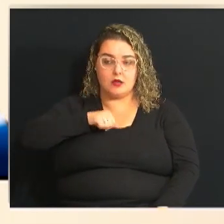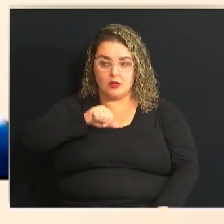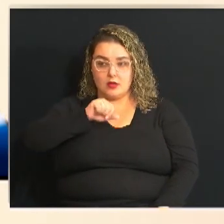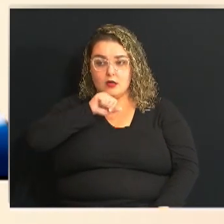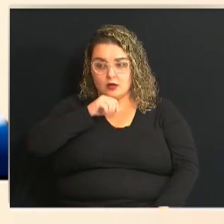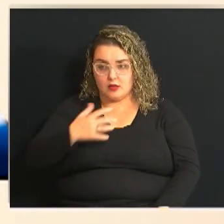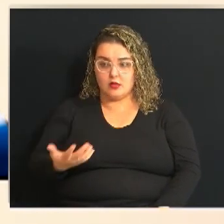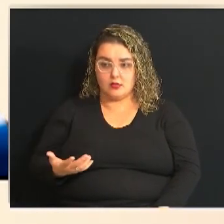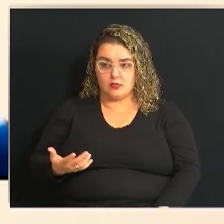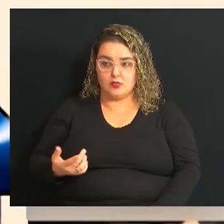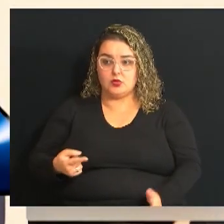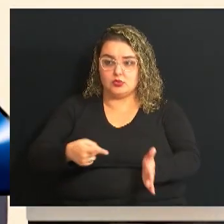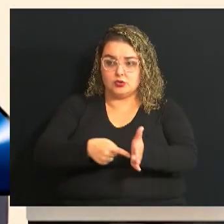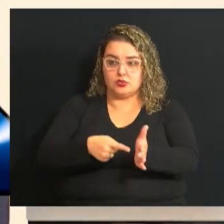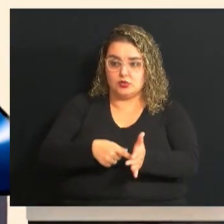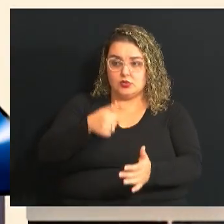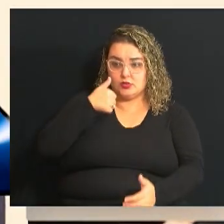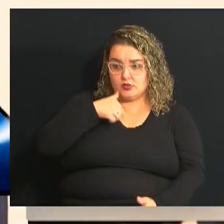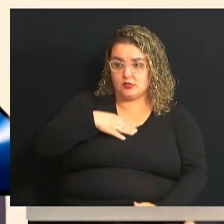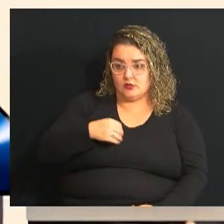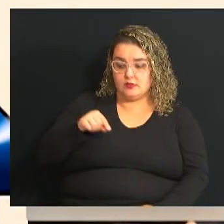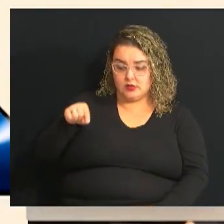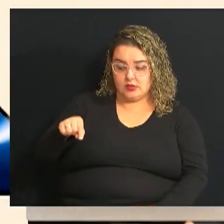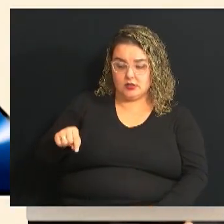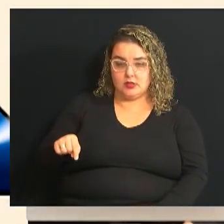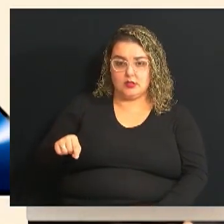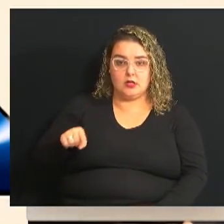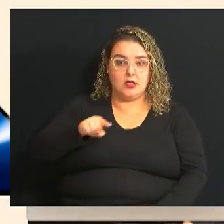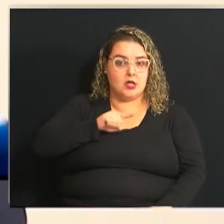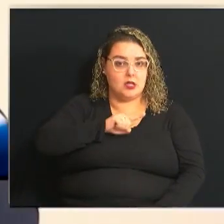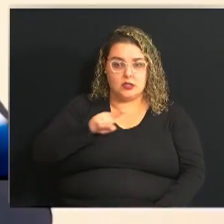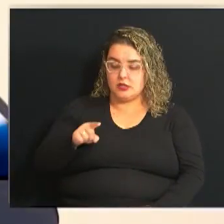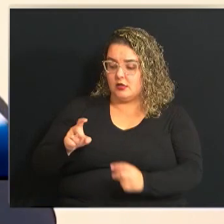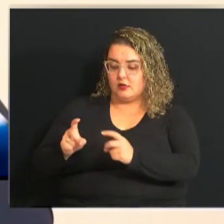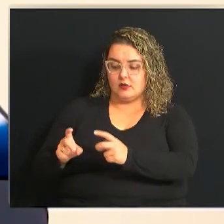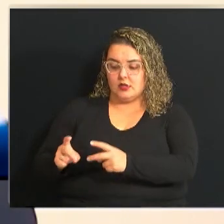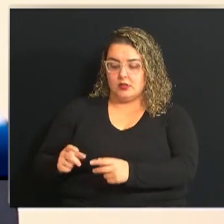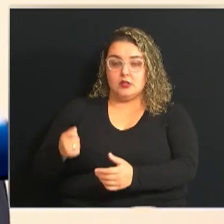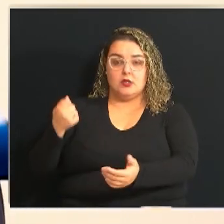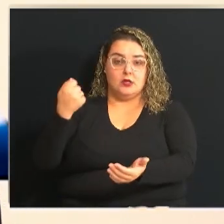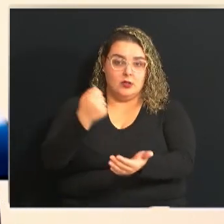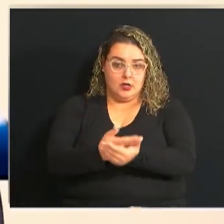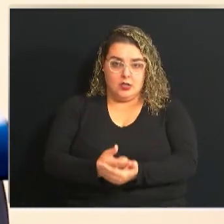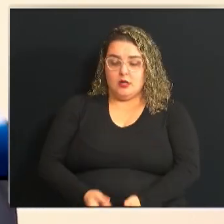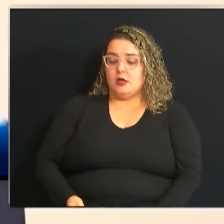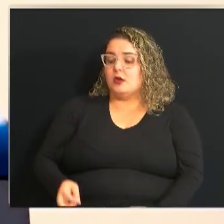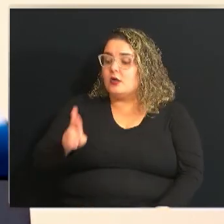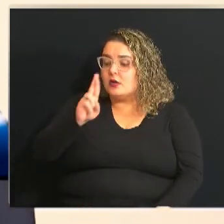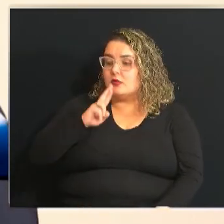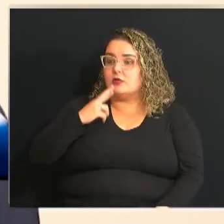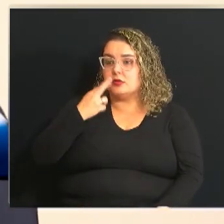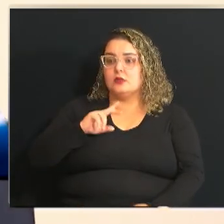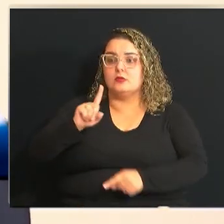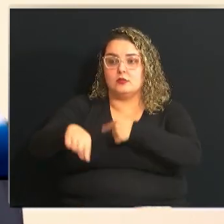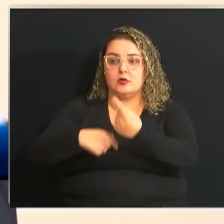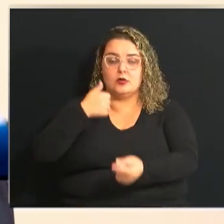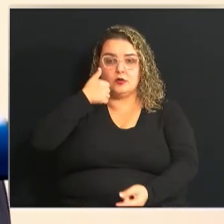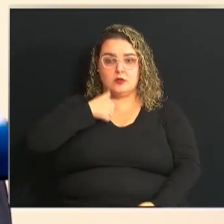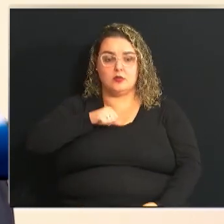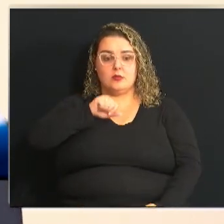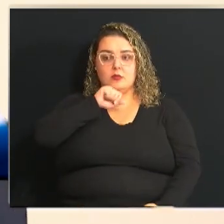Direitos da Criança, do Adolescente e da Juventude, presidida pela vereadora Guida Calisto, em conjunto com a Comissão de Defesa dos Direitos